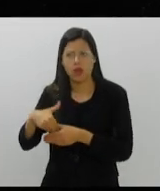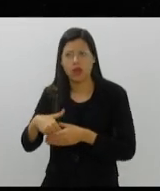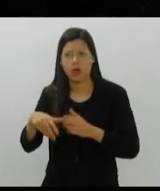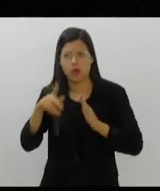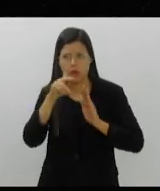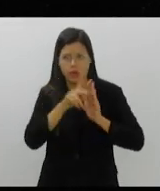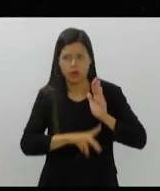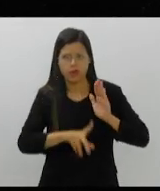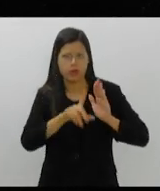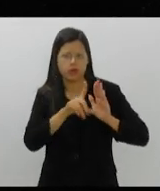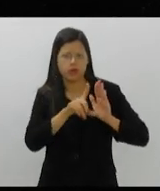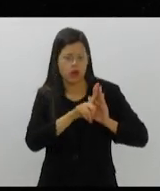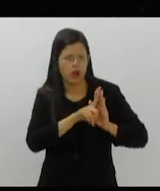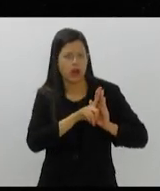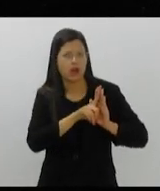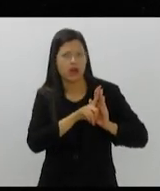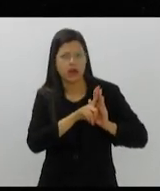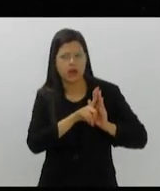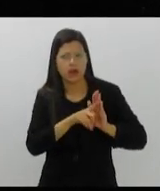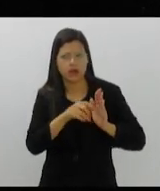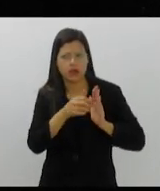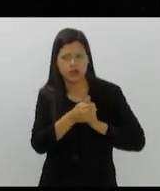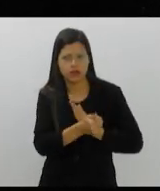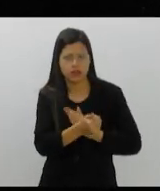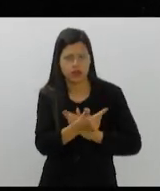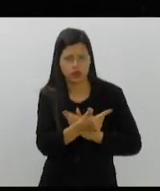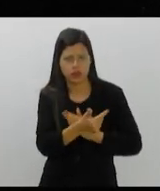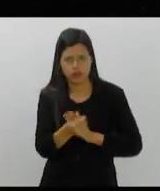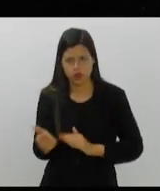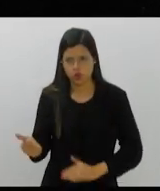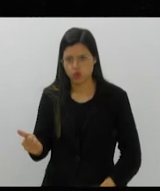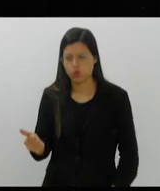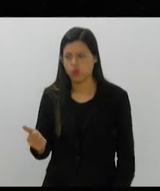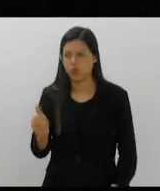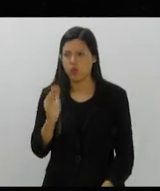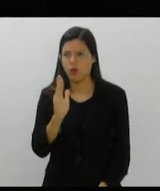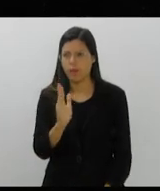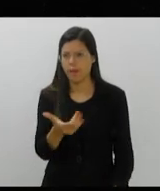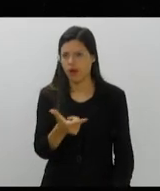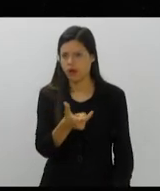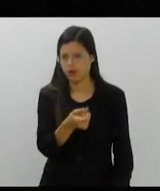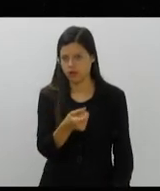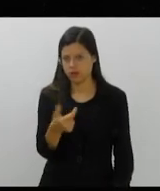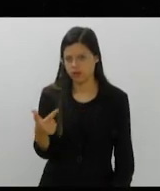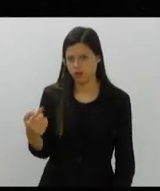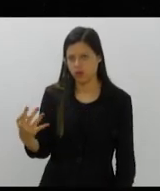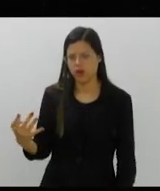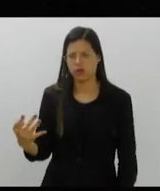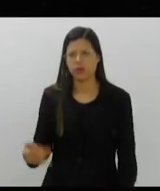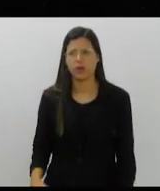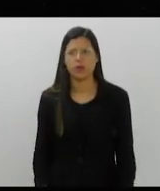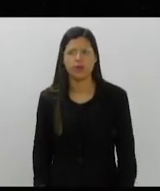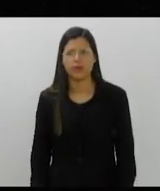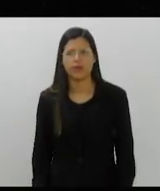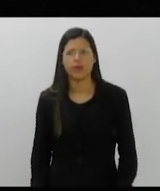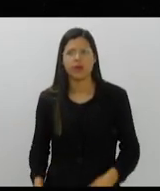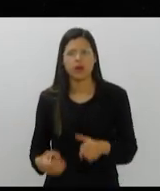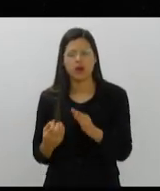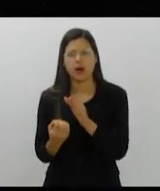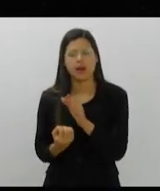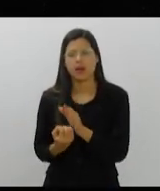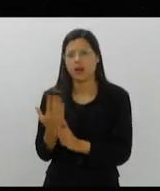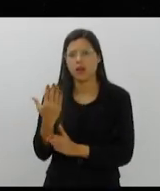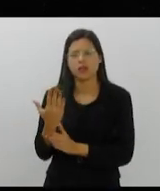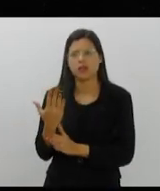projeto de lei complementar 121 de 2024, de autoria